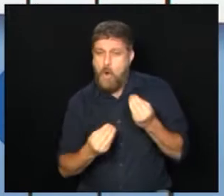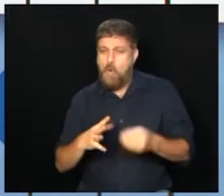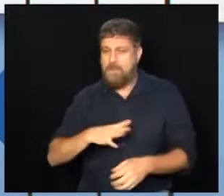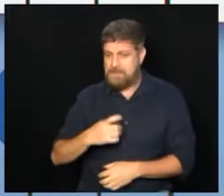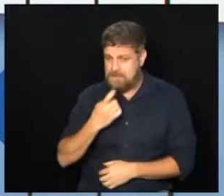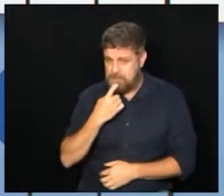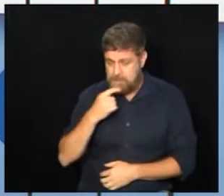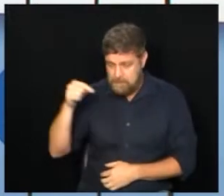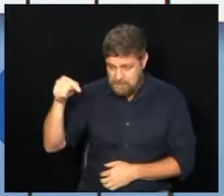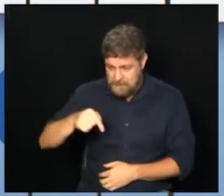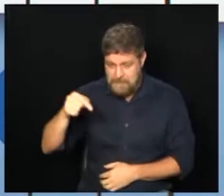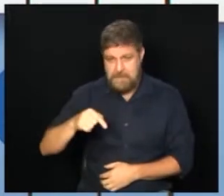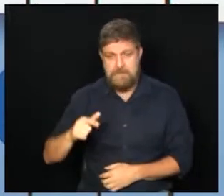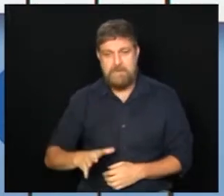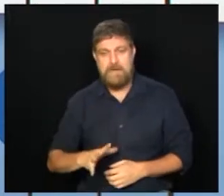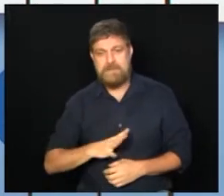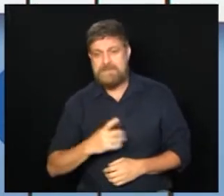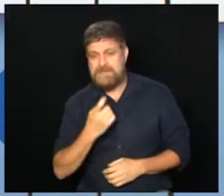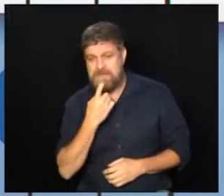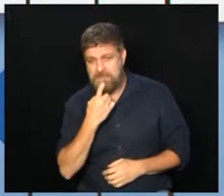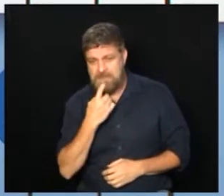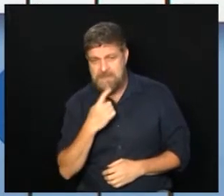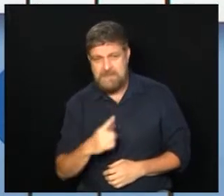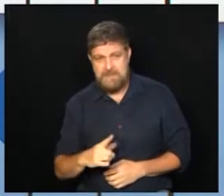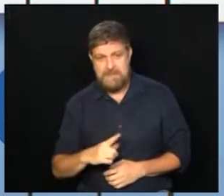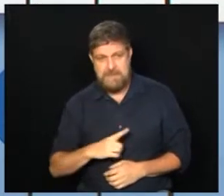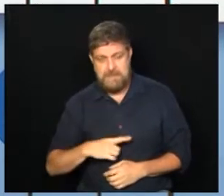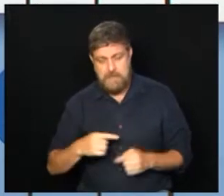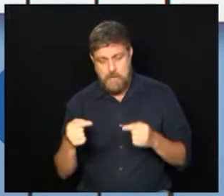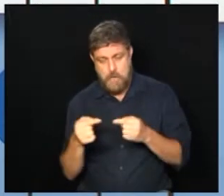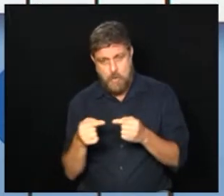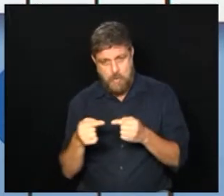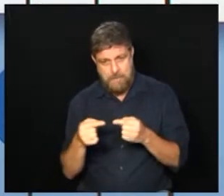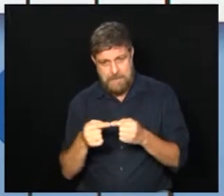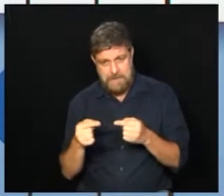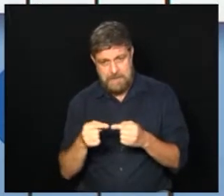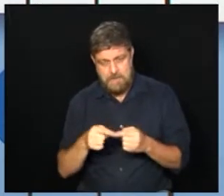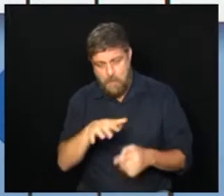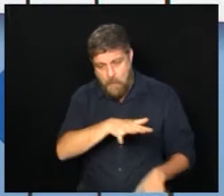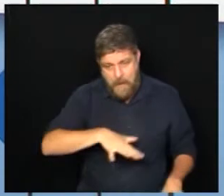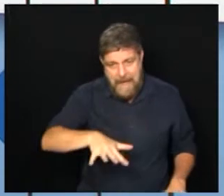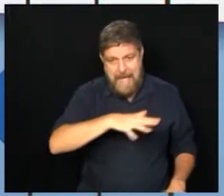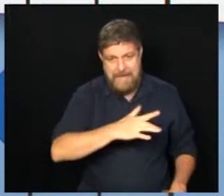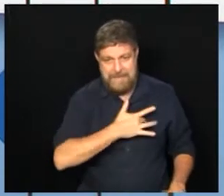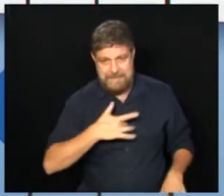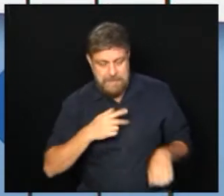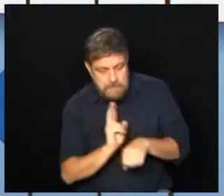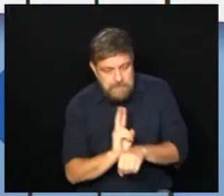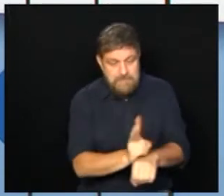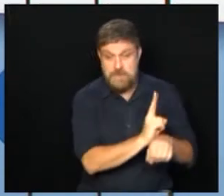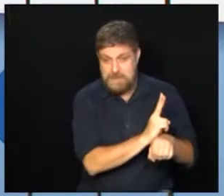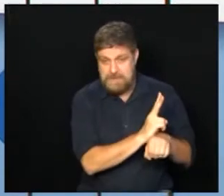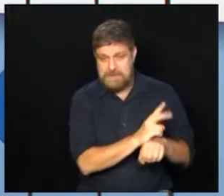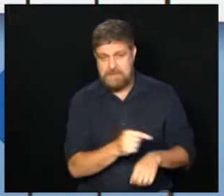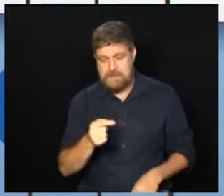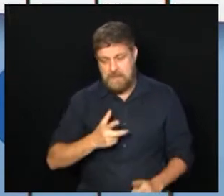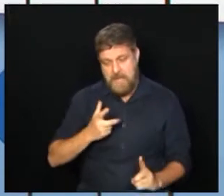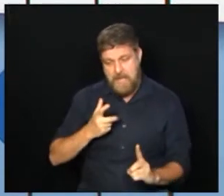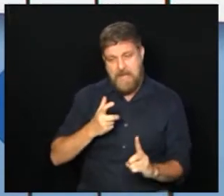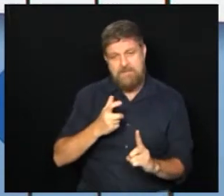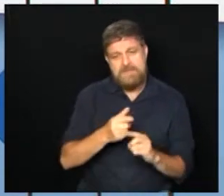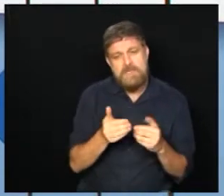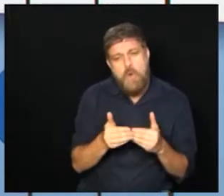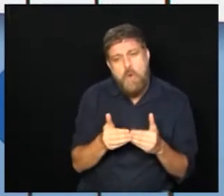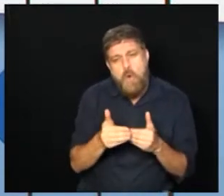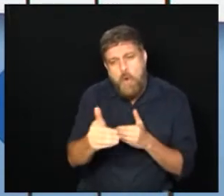Olha, Campinas vai ser aí, de acordo com o Departamento de Vigilância em Saúde, a vacinação vai